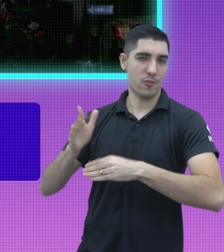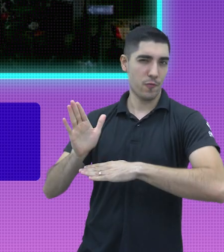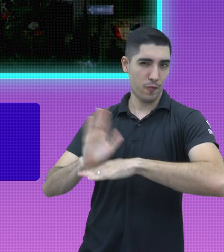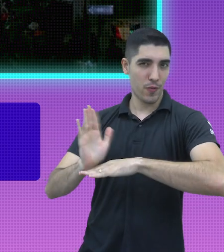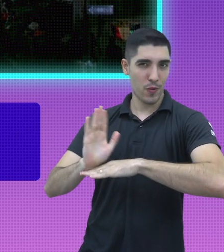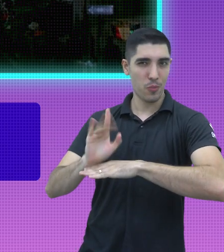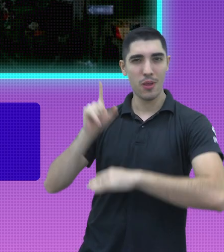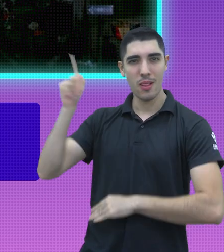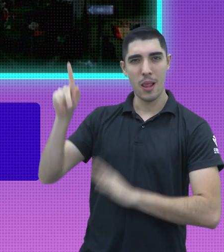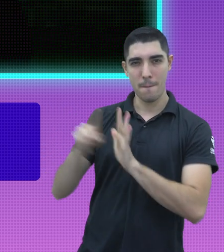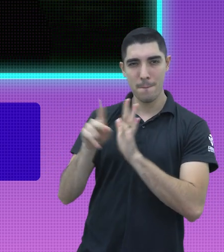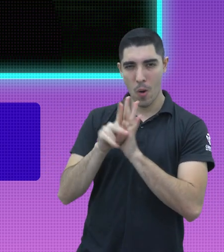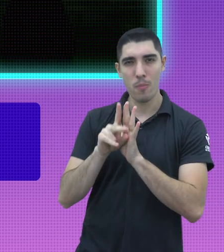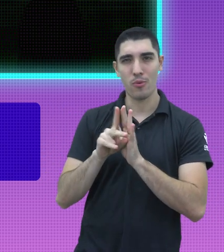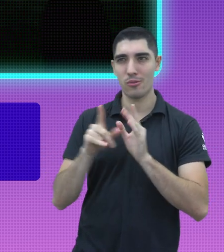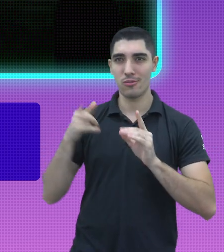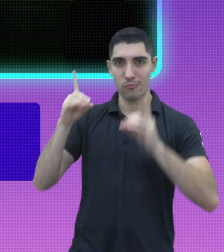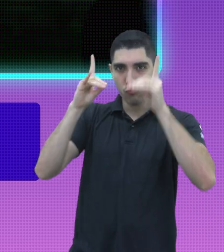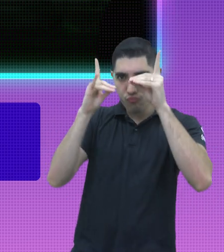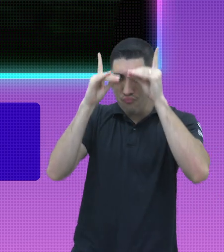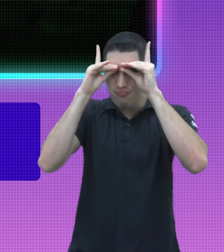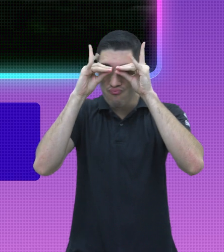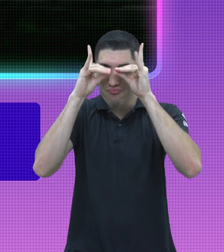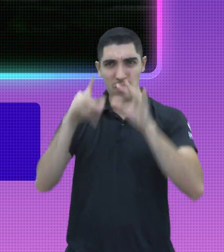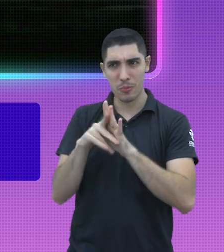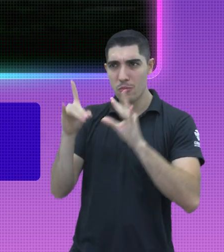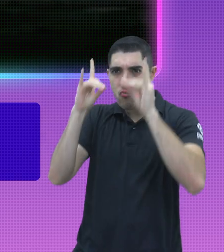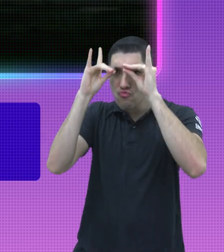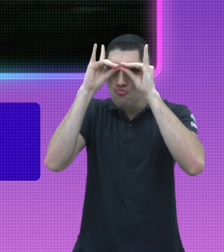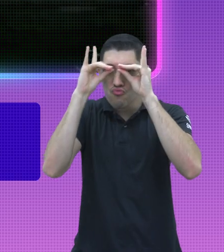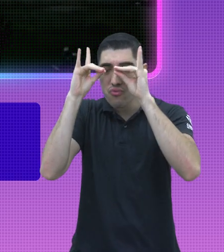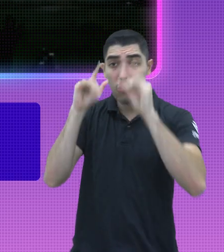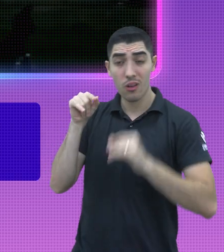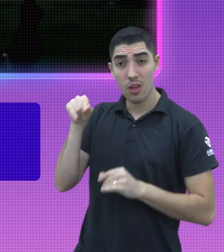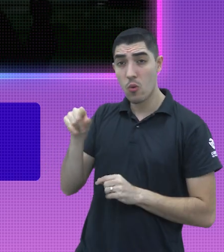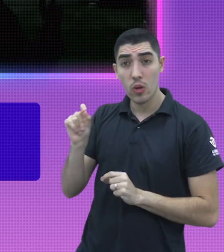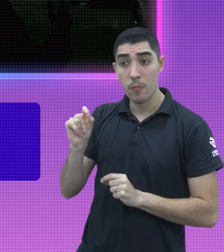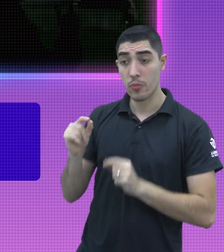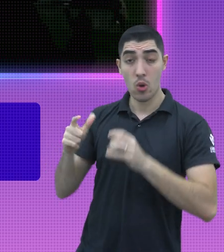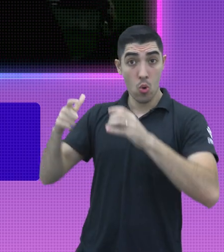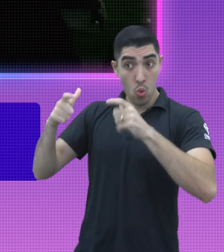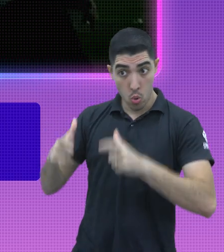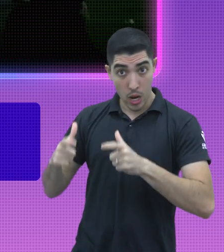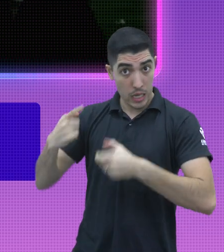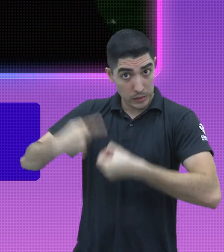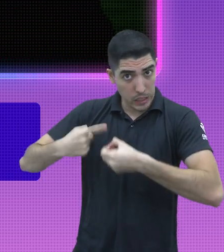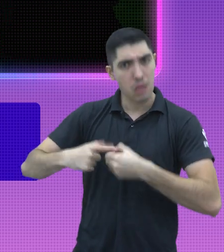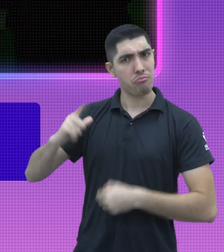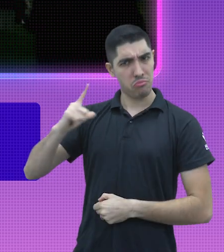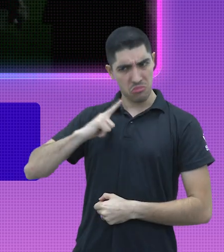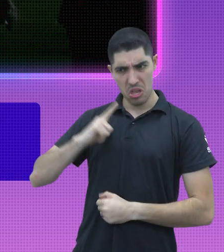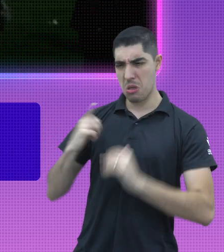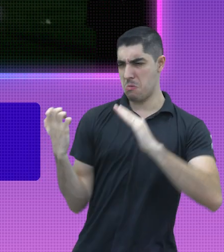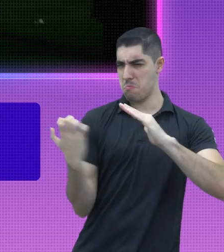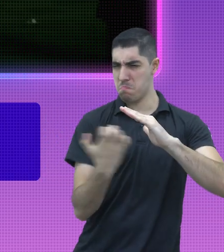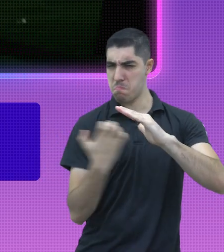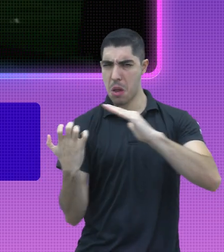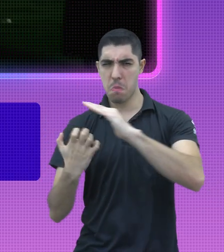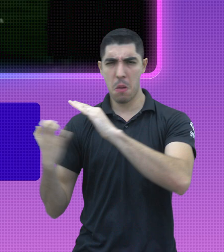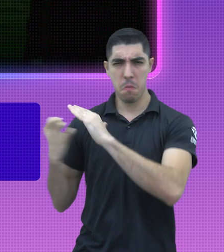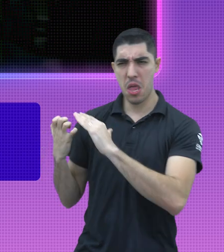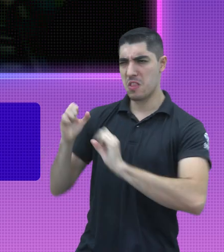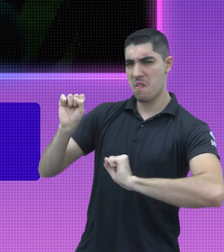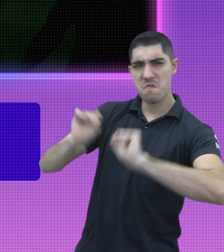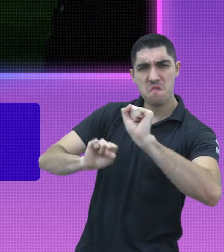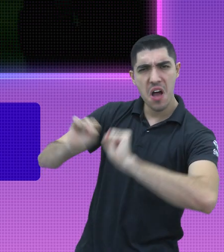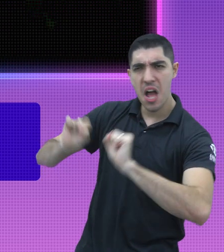tudo para dar certo e deu muito errado, né? Então, é uma cidade que tem muito dinheiro, tem muitas empresas,